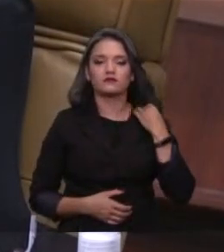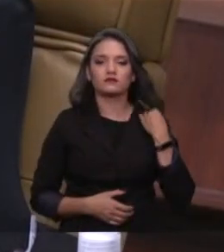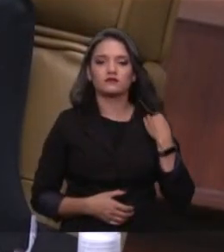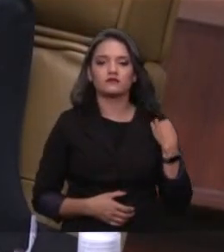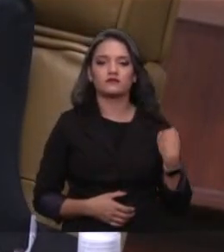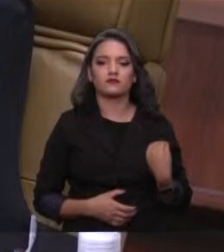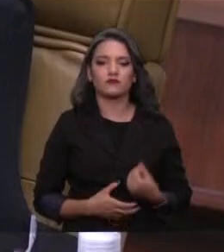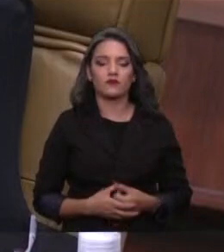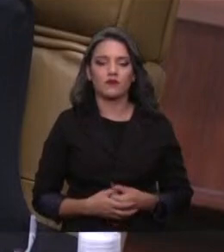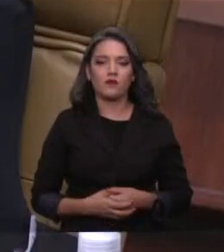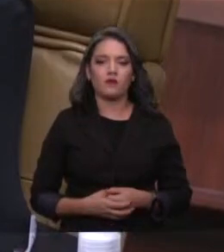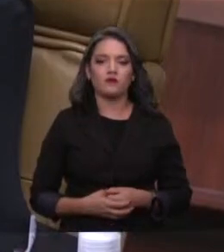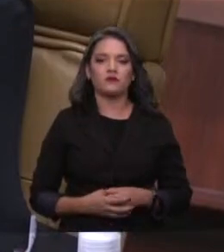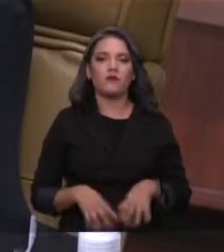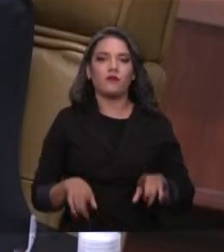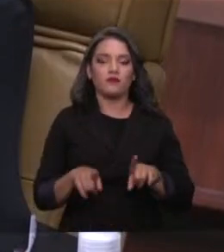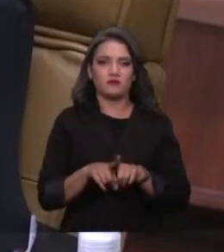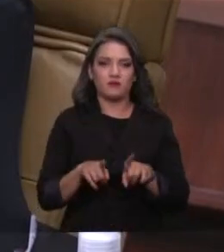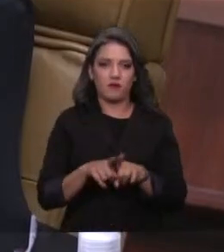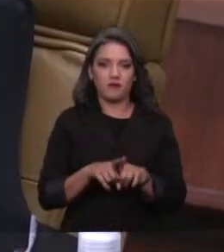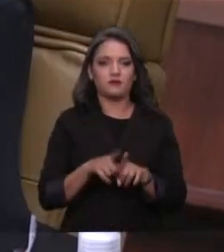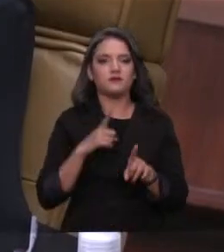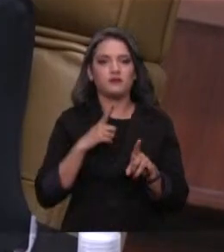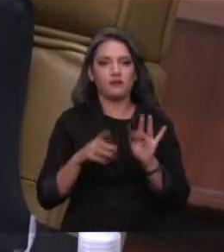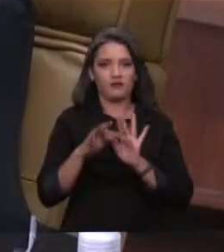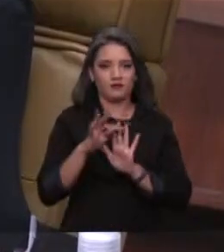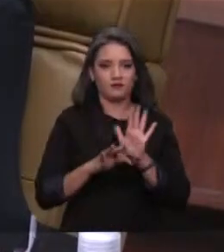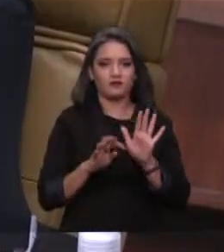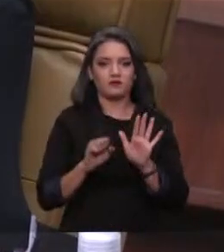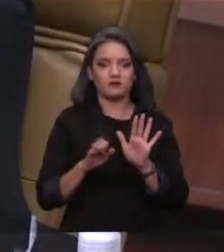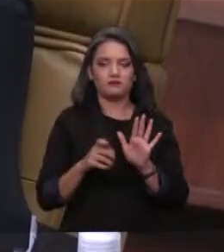pela responsabilização penal dos acusados.